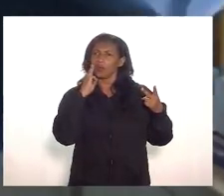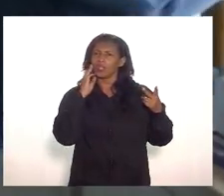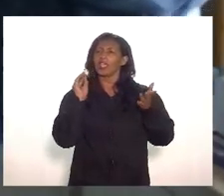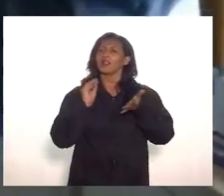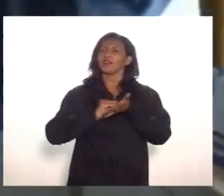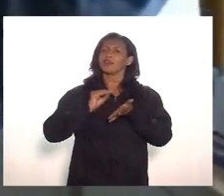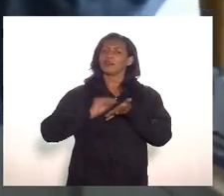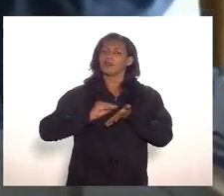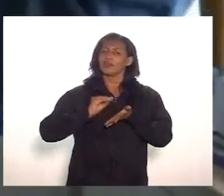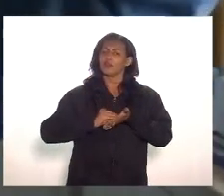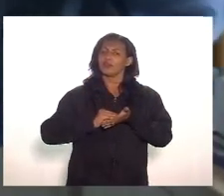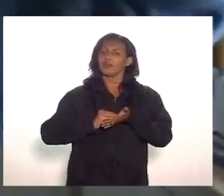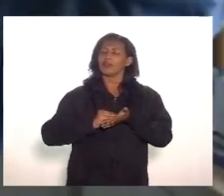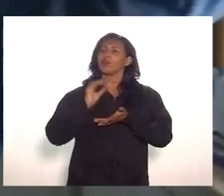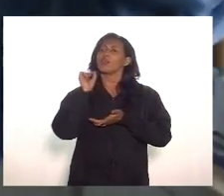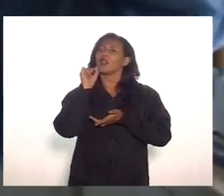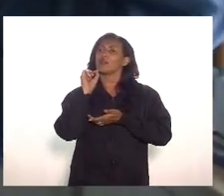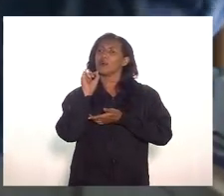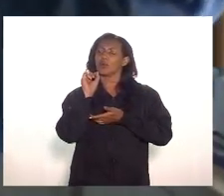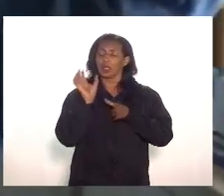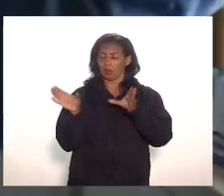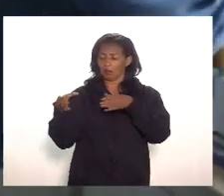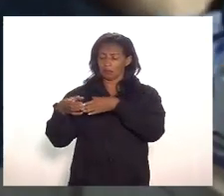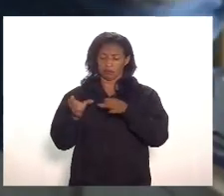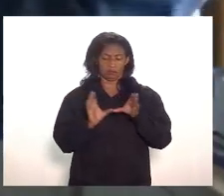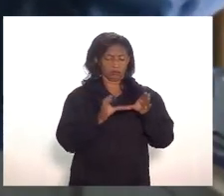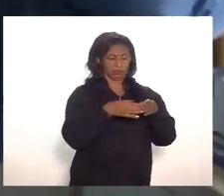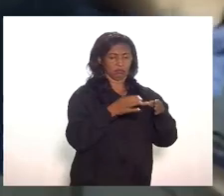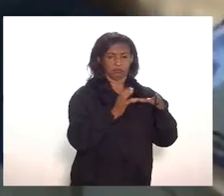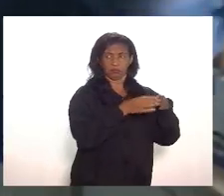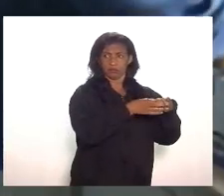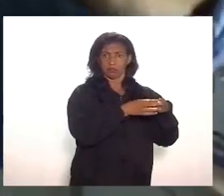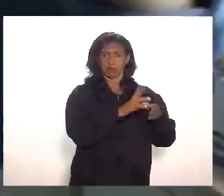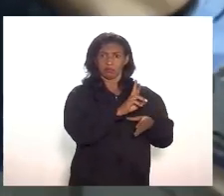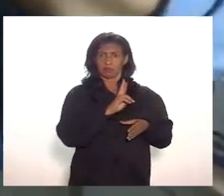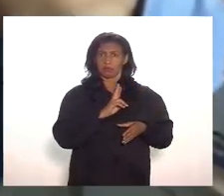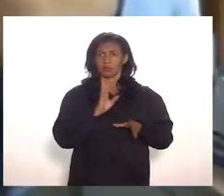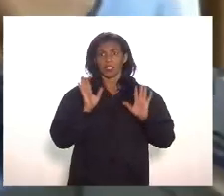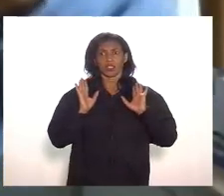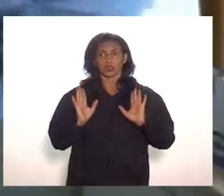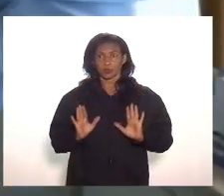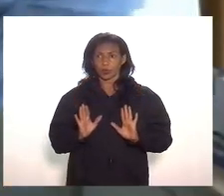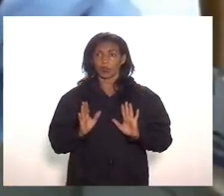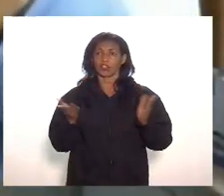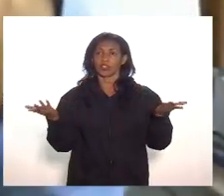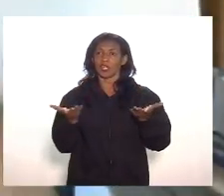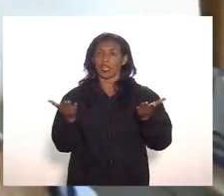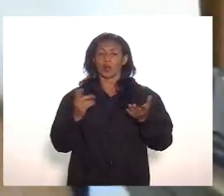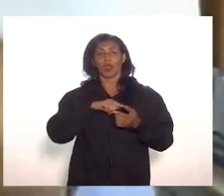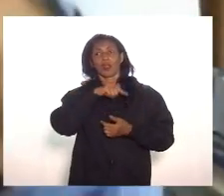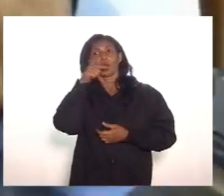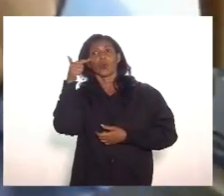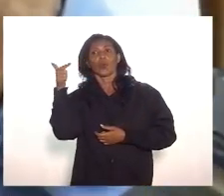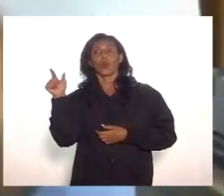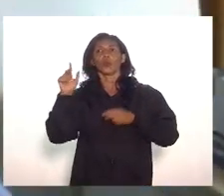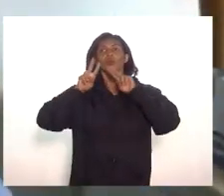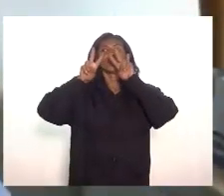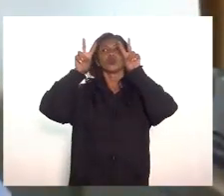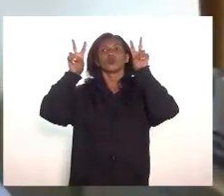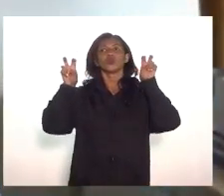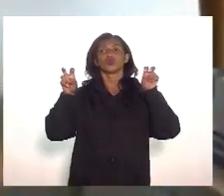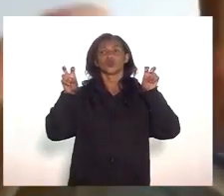faltava os pareceres da Secretaria de Educação e Saúde, etc. Agora nós estamos entrando num